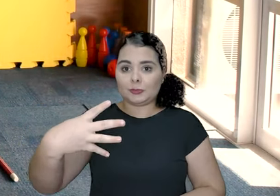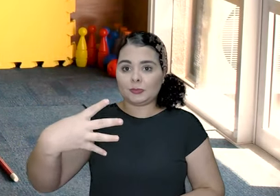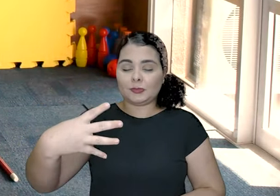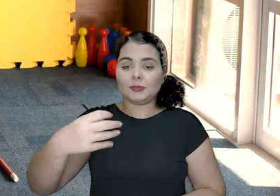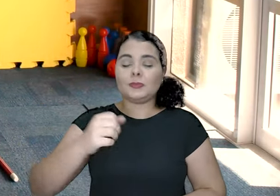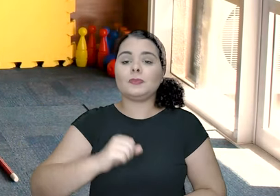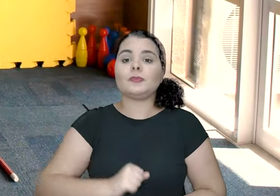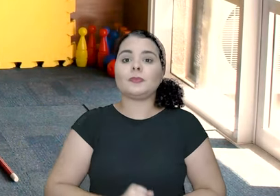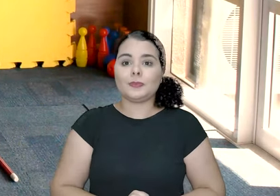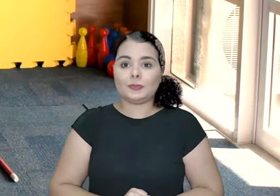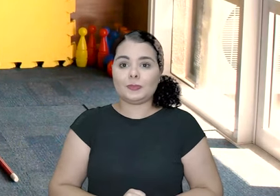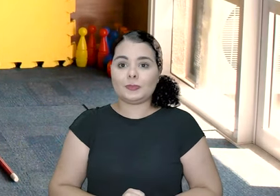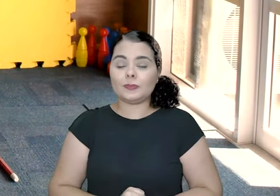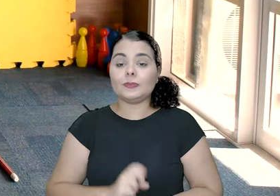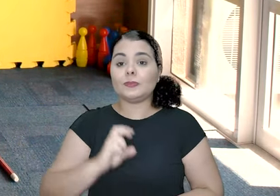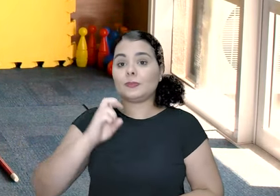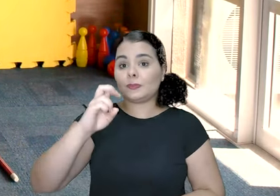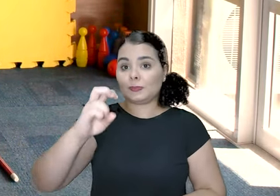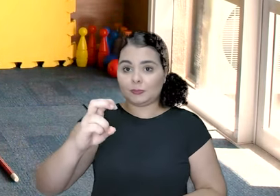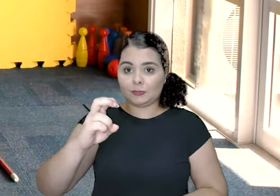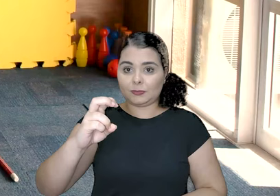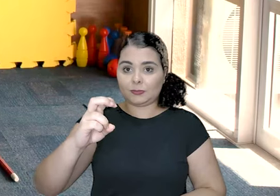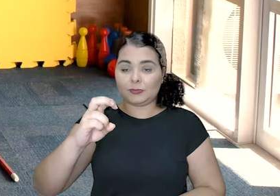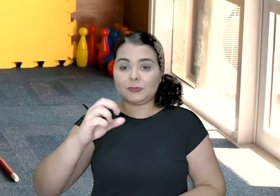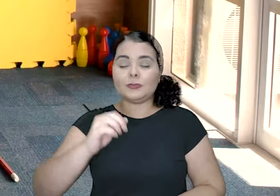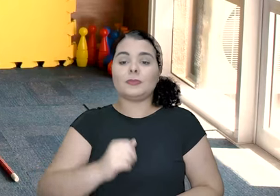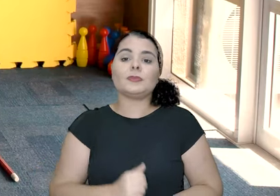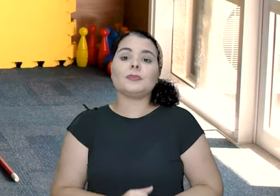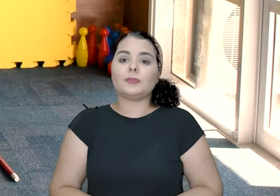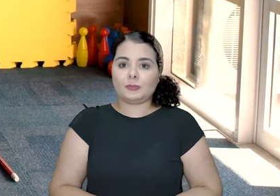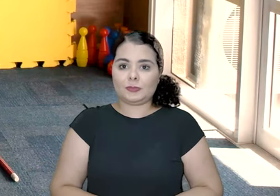quatro, solta o ar. Cinco,